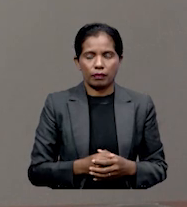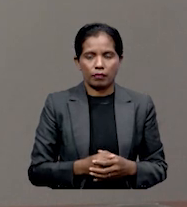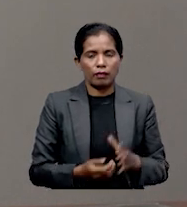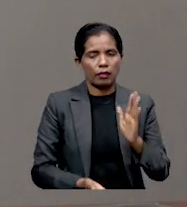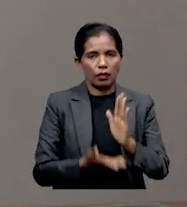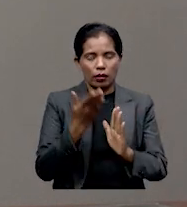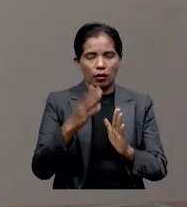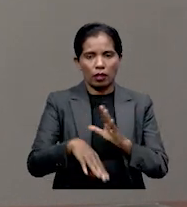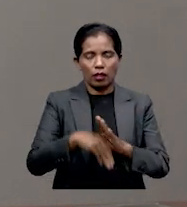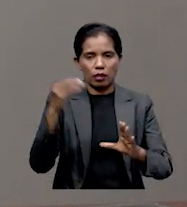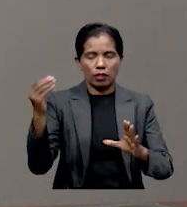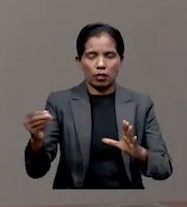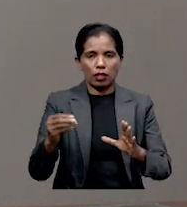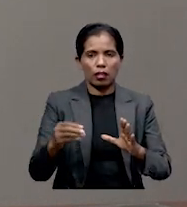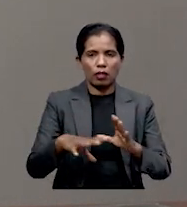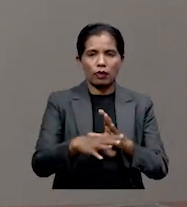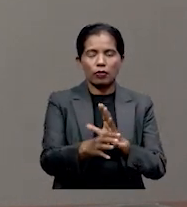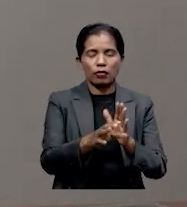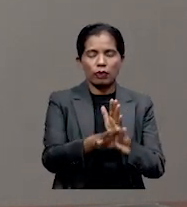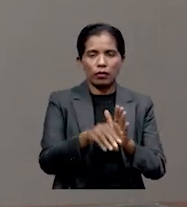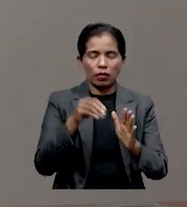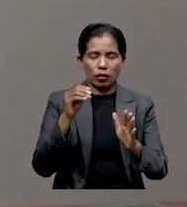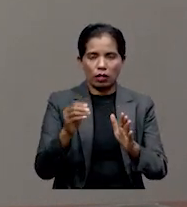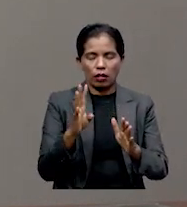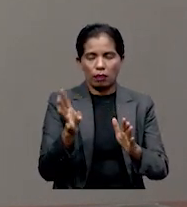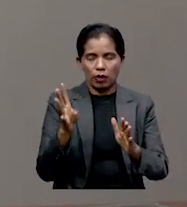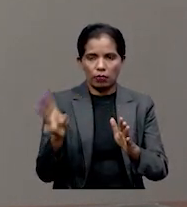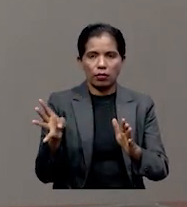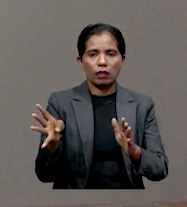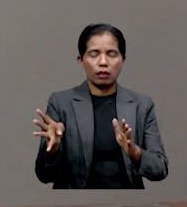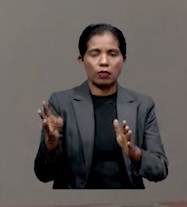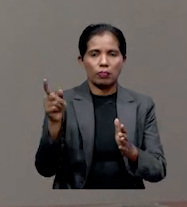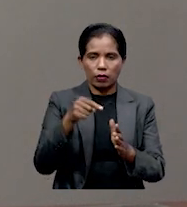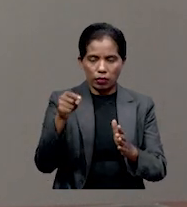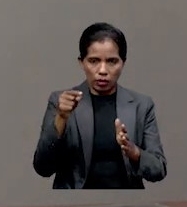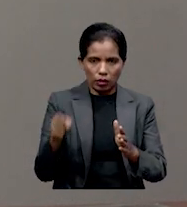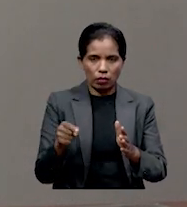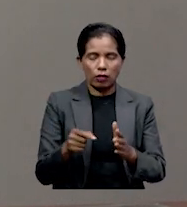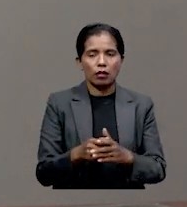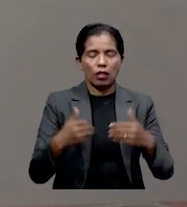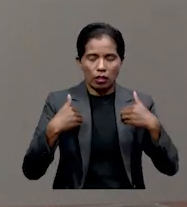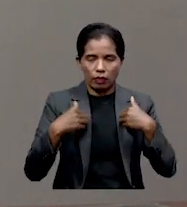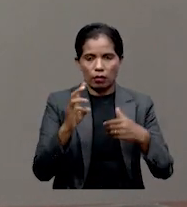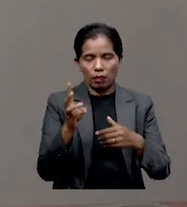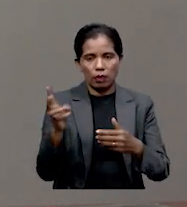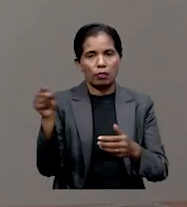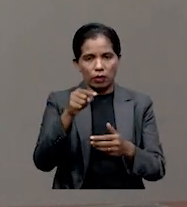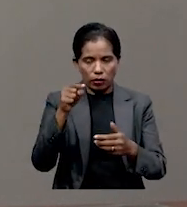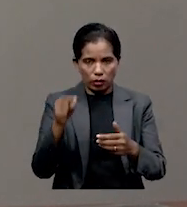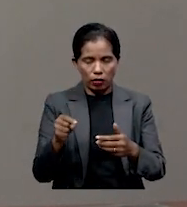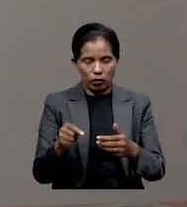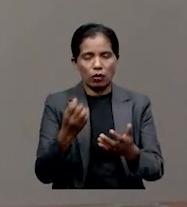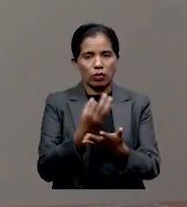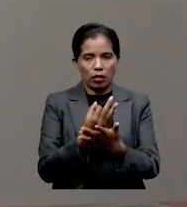hasai tia 40% ba ti operacionais antau se hela 60% portanto subsidi ne yama ami se fahe ba ia klubu